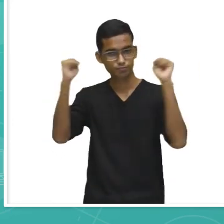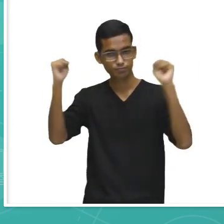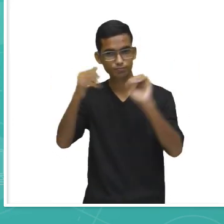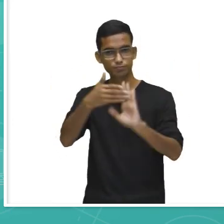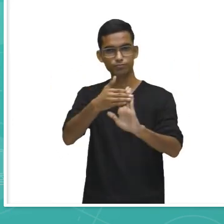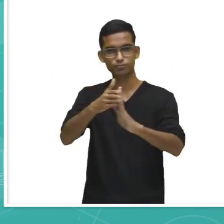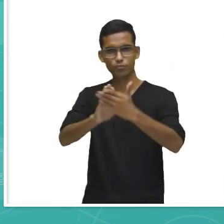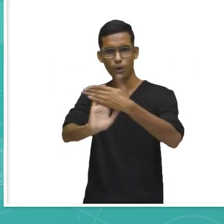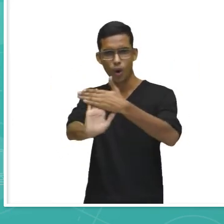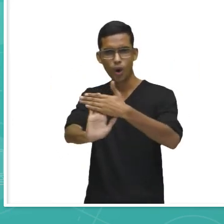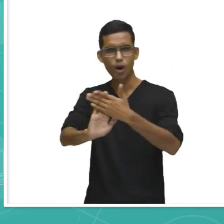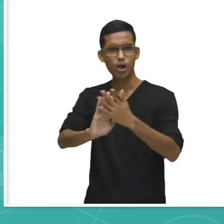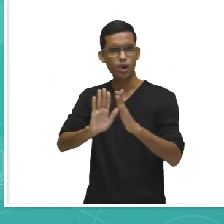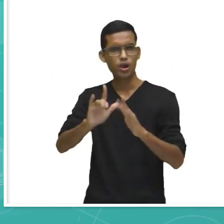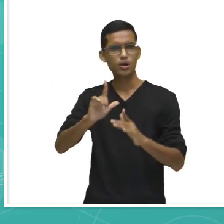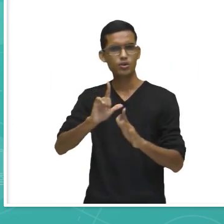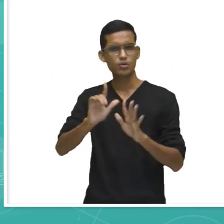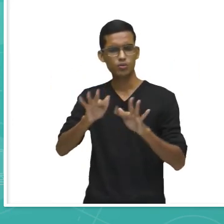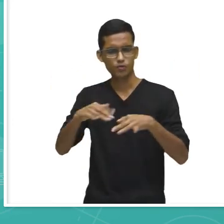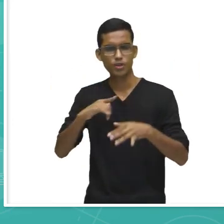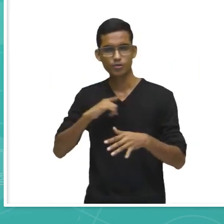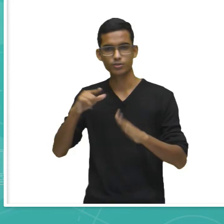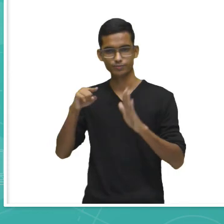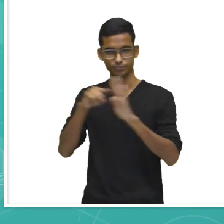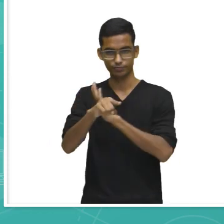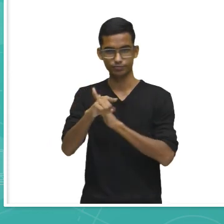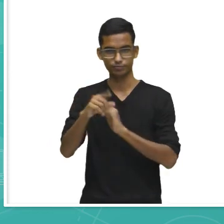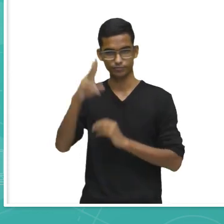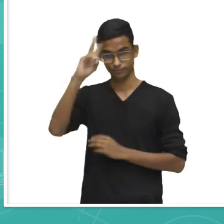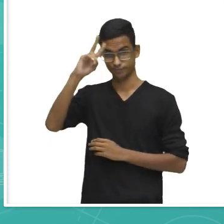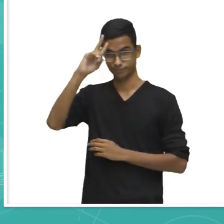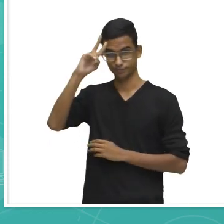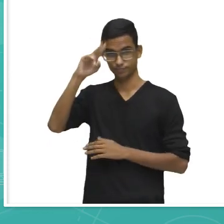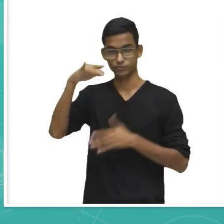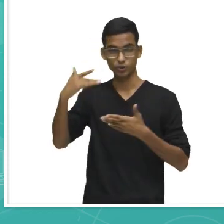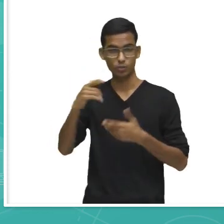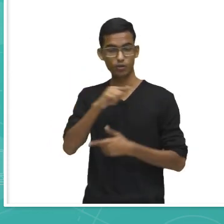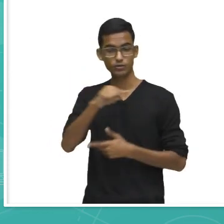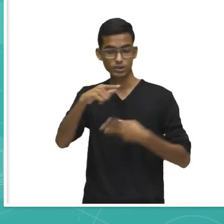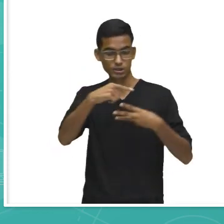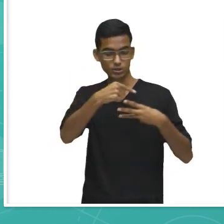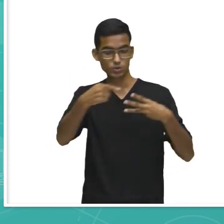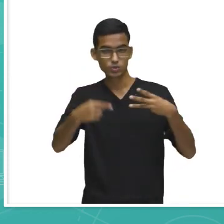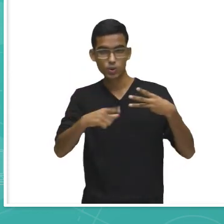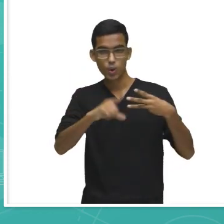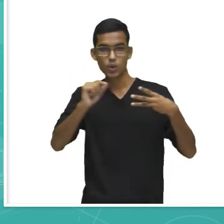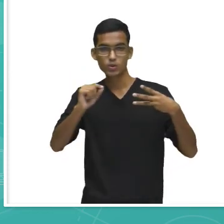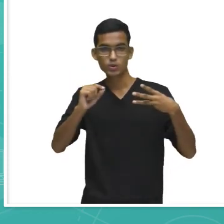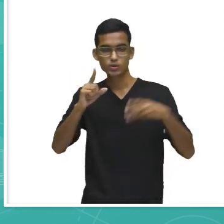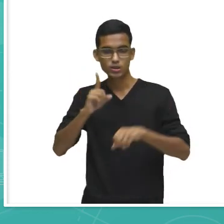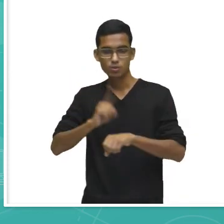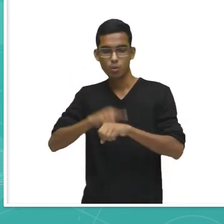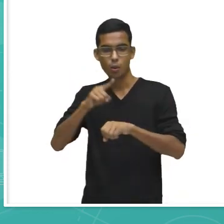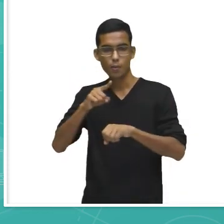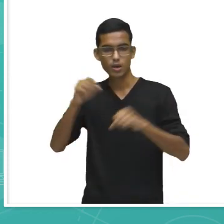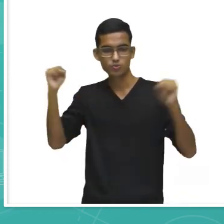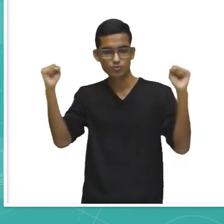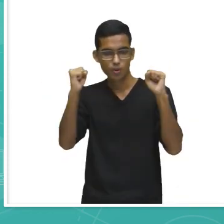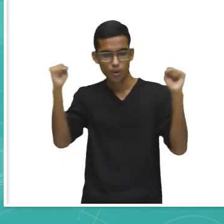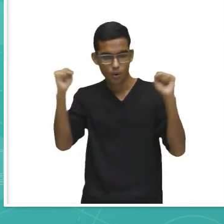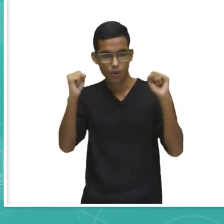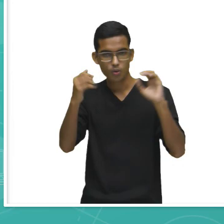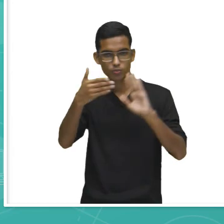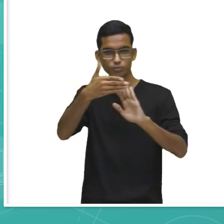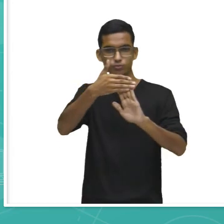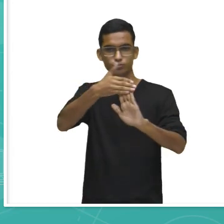finalzinho vocês têm aí a pergunta para vocês citarem, né, os 3 momentos da ginástica laboral